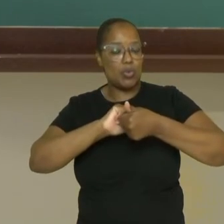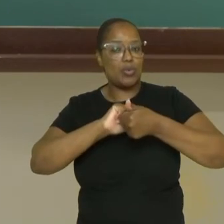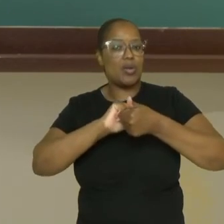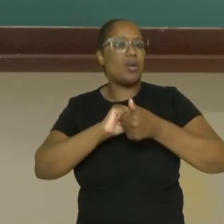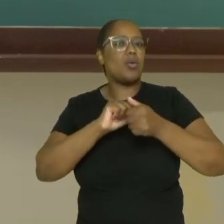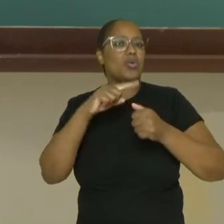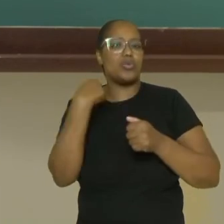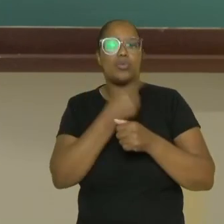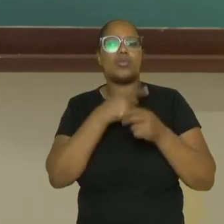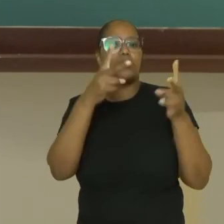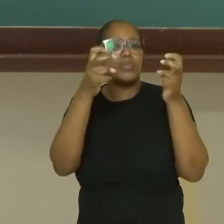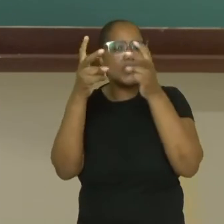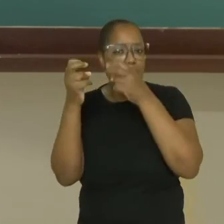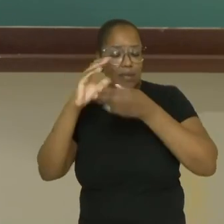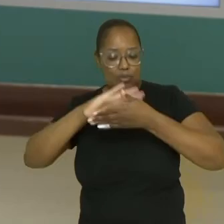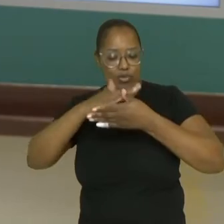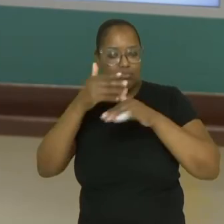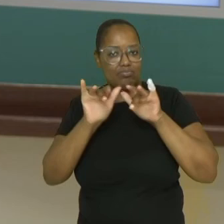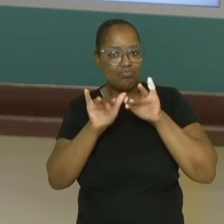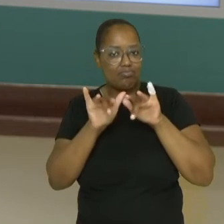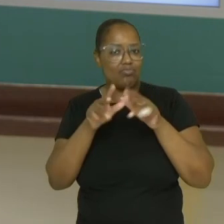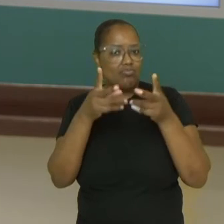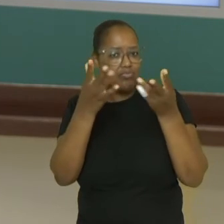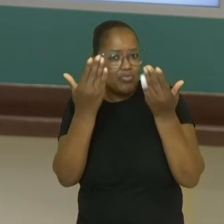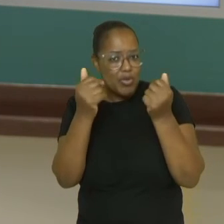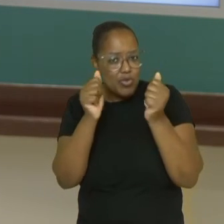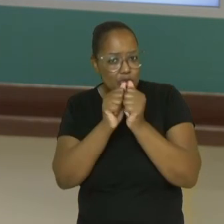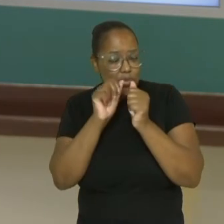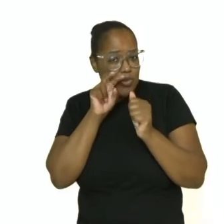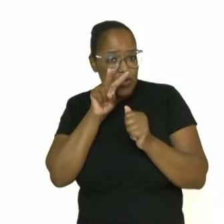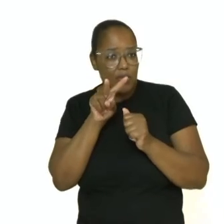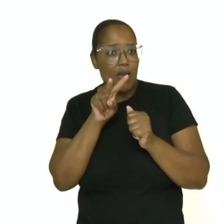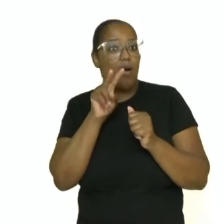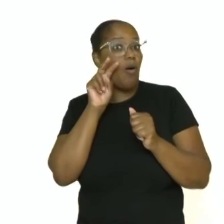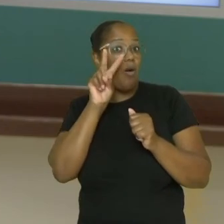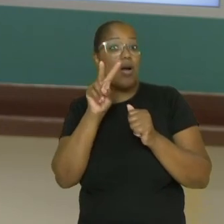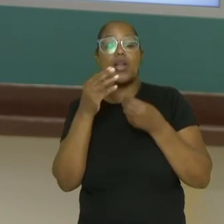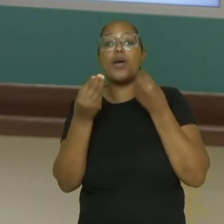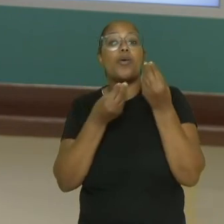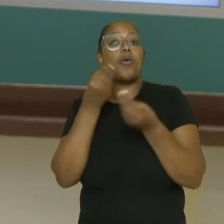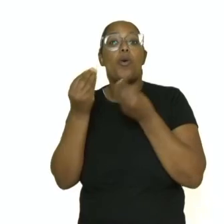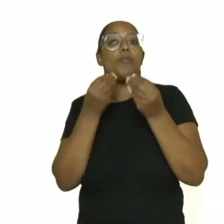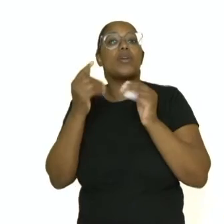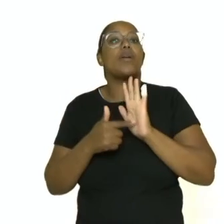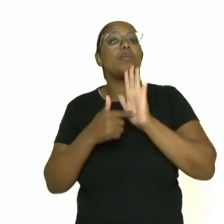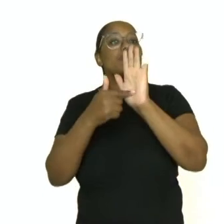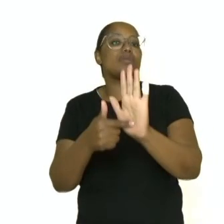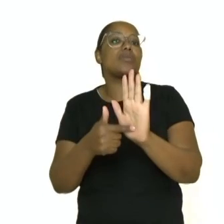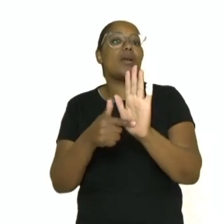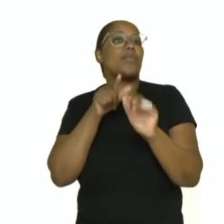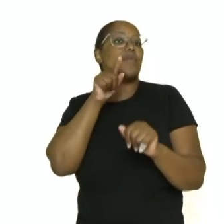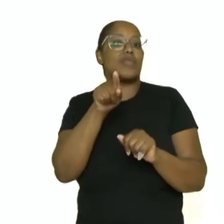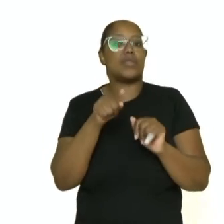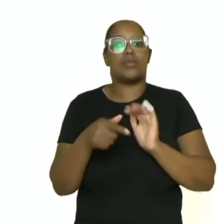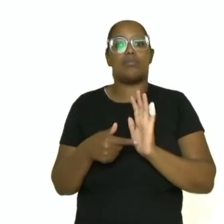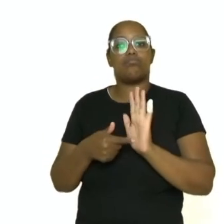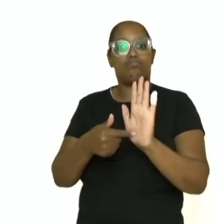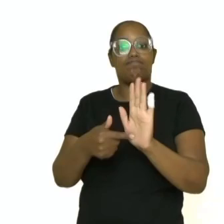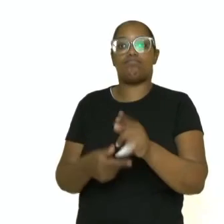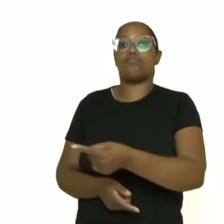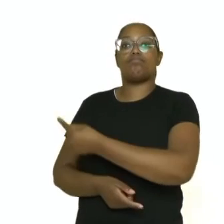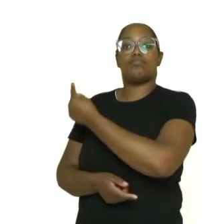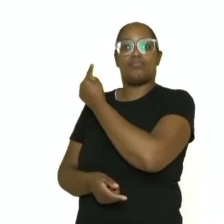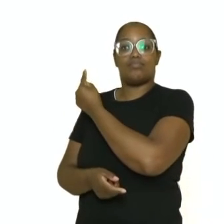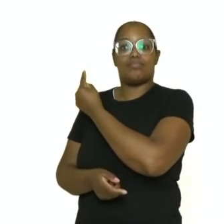no nosso computador? Vejamos lá. Então olha lá, como que aparece para você, né? Então aparece lá a parte